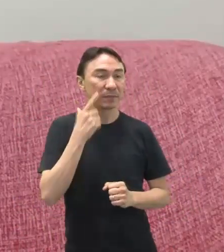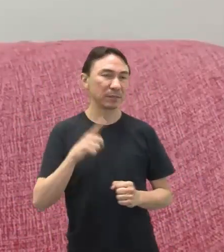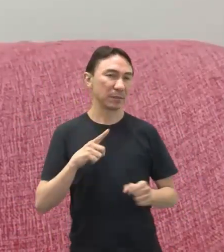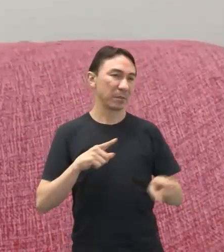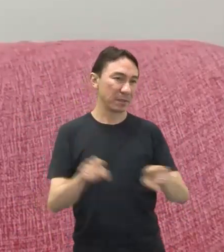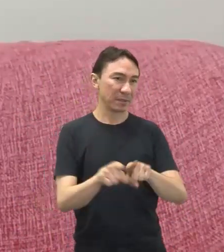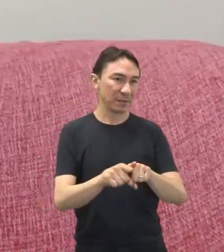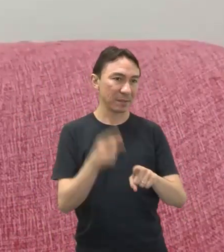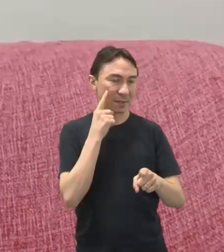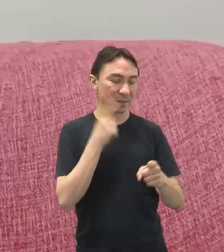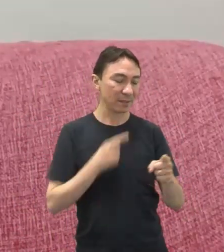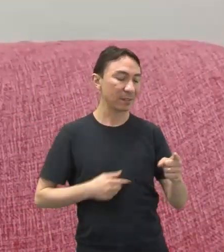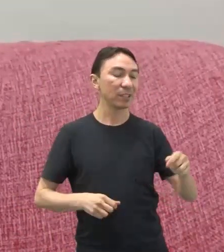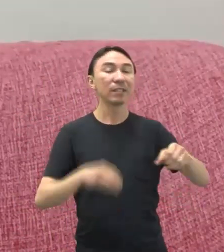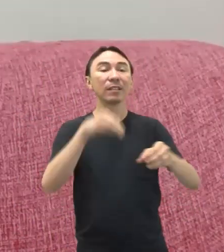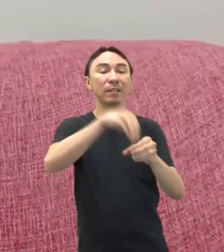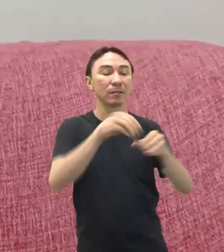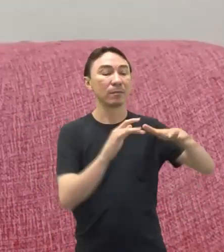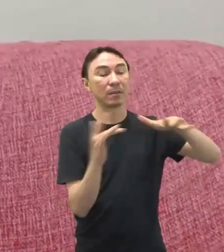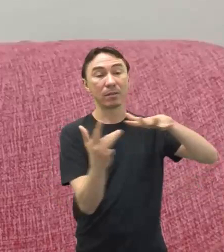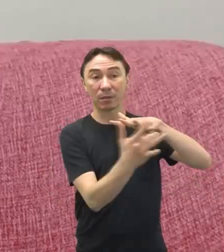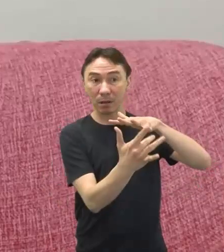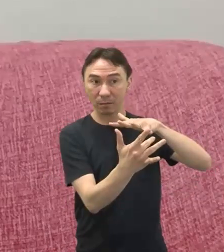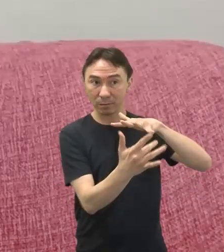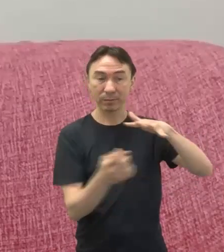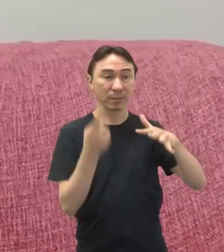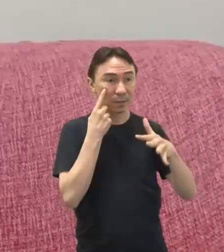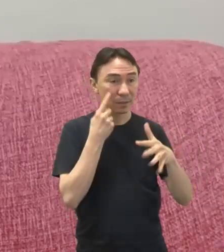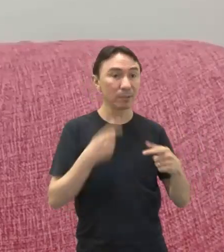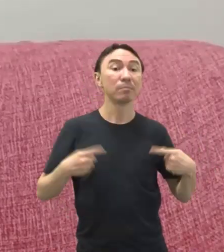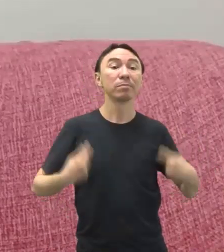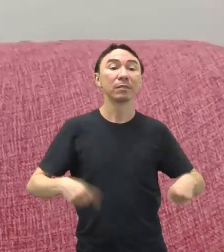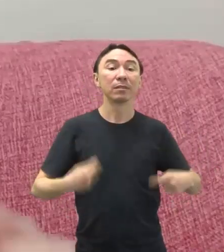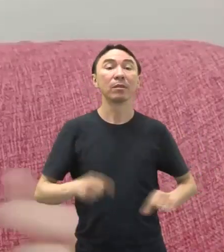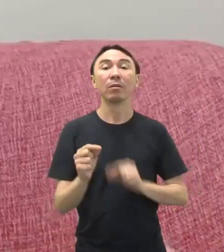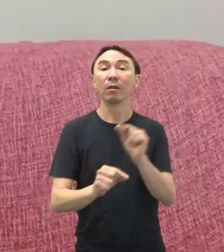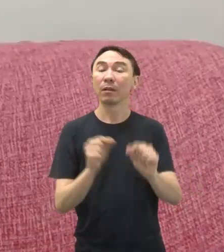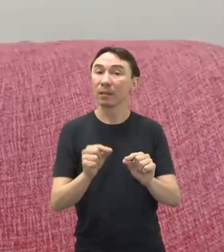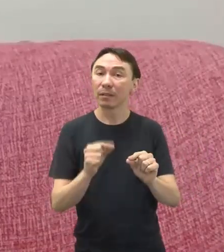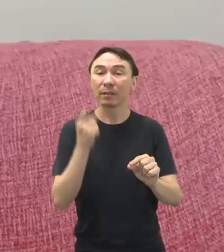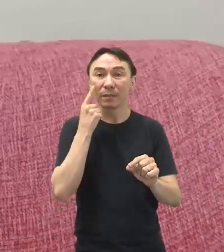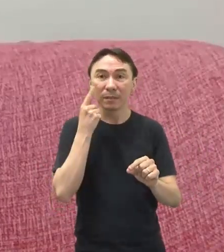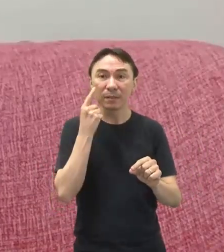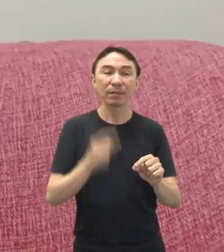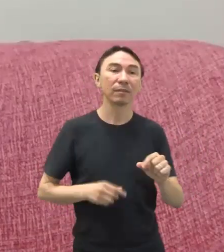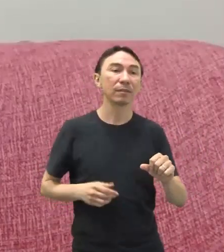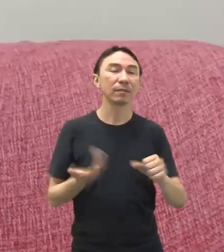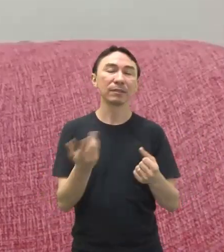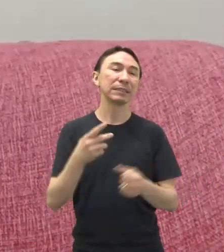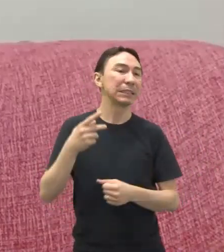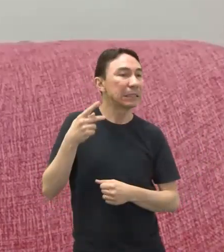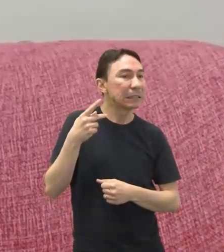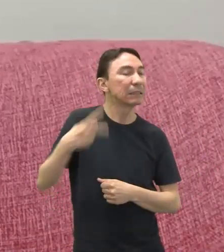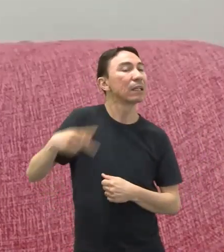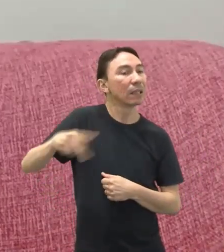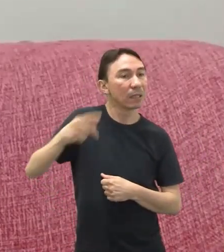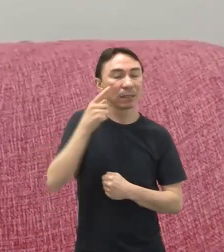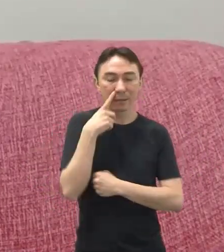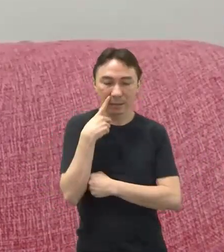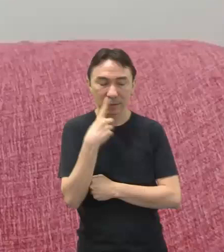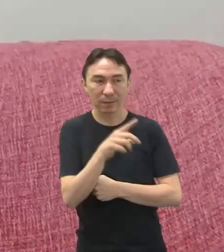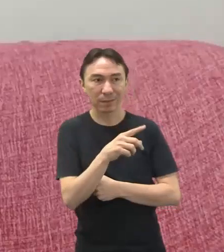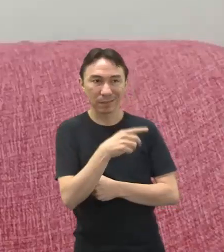página daquela Rei e ele terá aqui falar colocar as ideias do